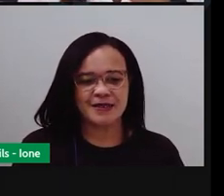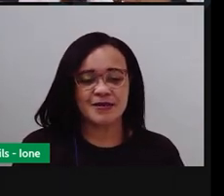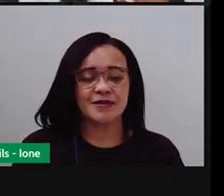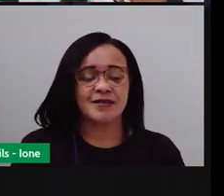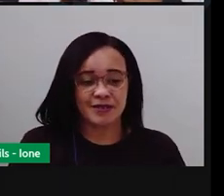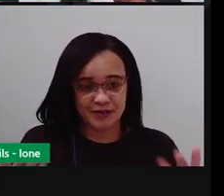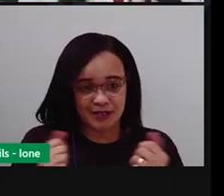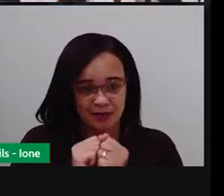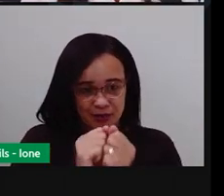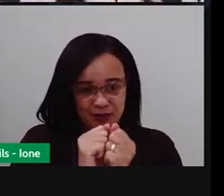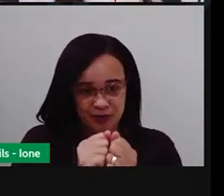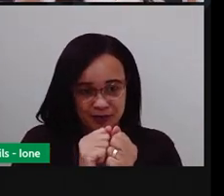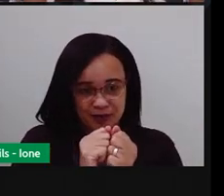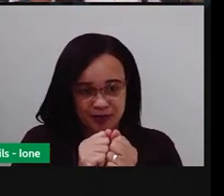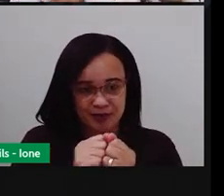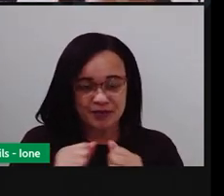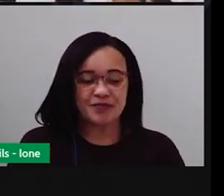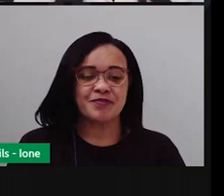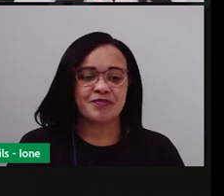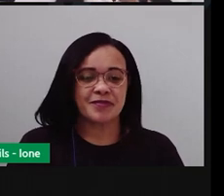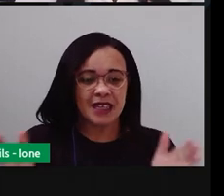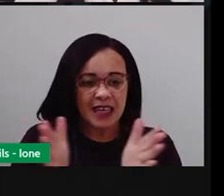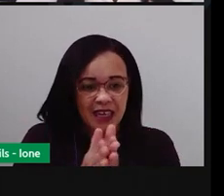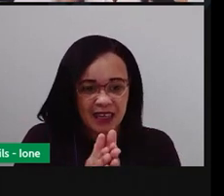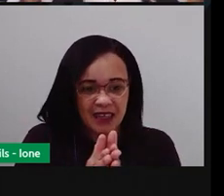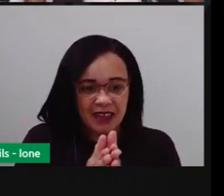Vamos fazer juntos?